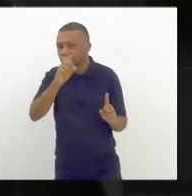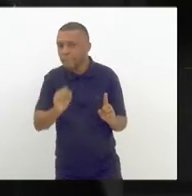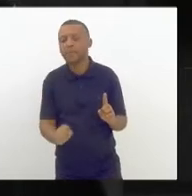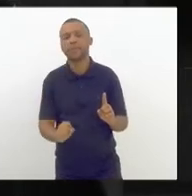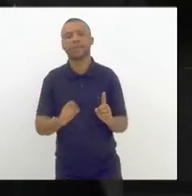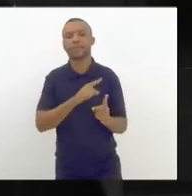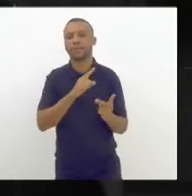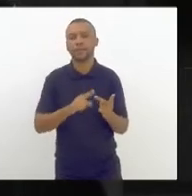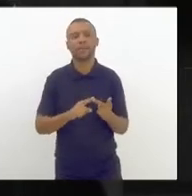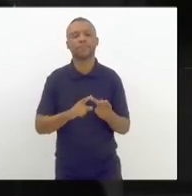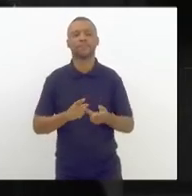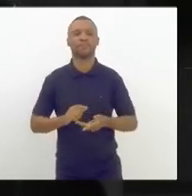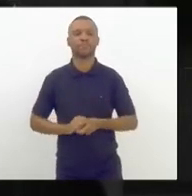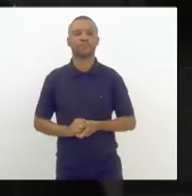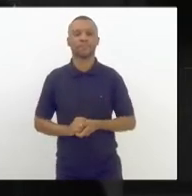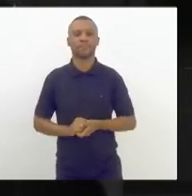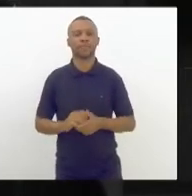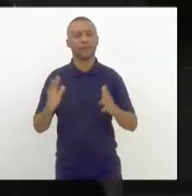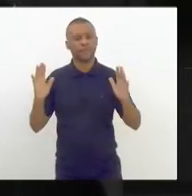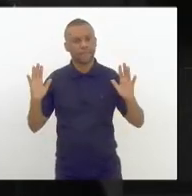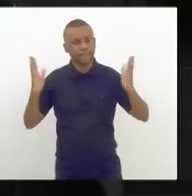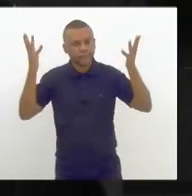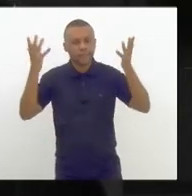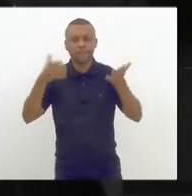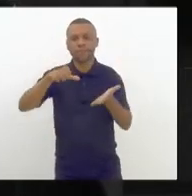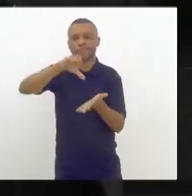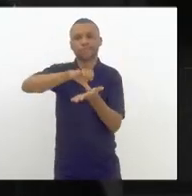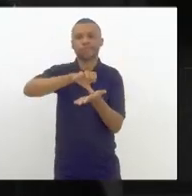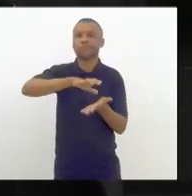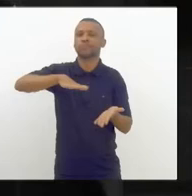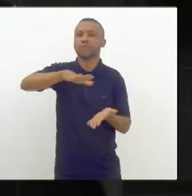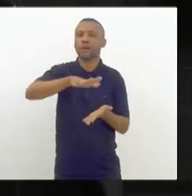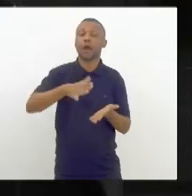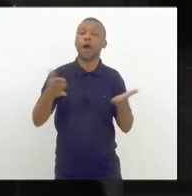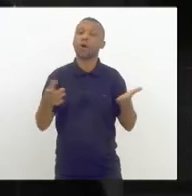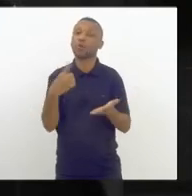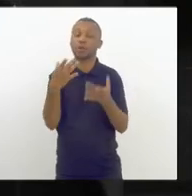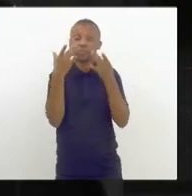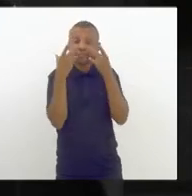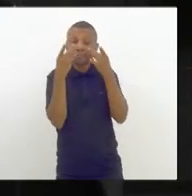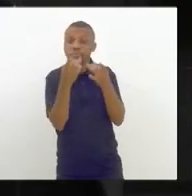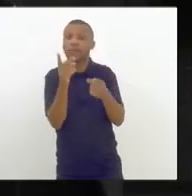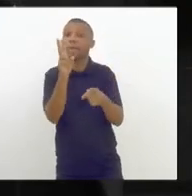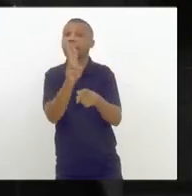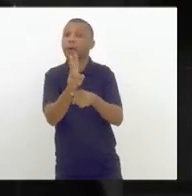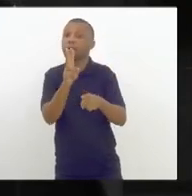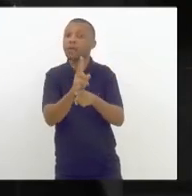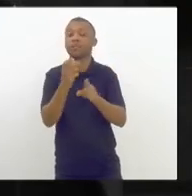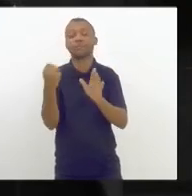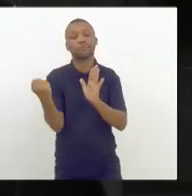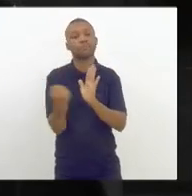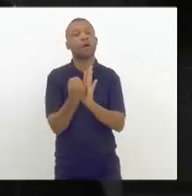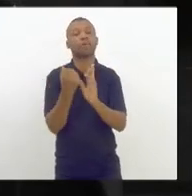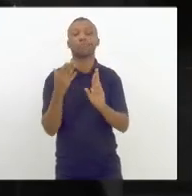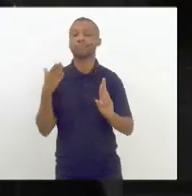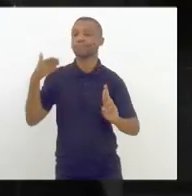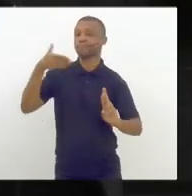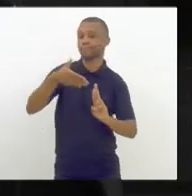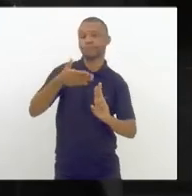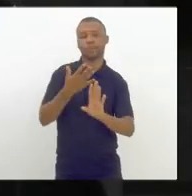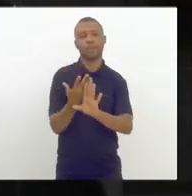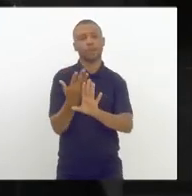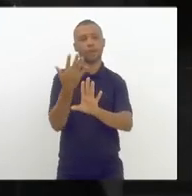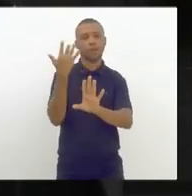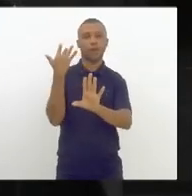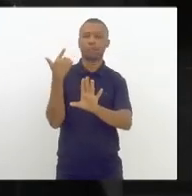viva e o Tom do candongueiro Vivo candongueiro e que nós agora cuidamos de preservar o seu legado a sua obra as